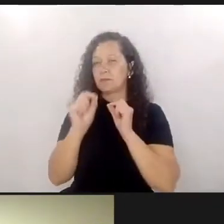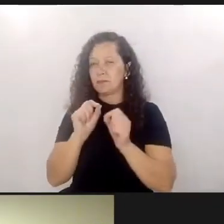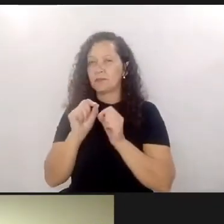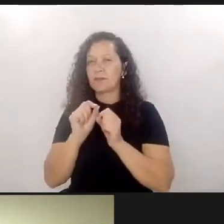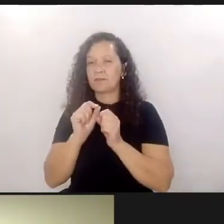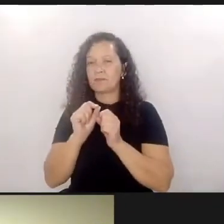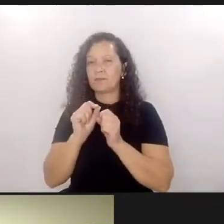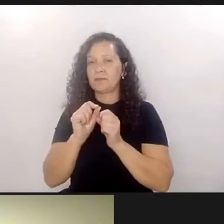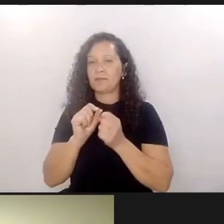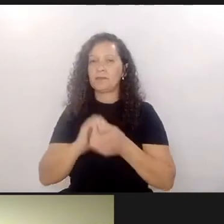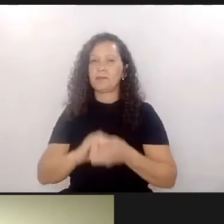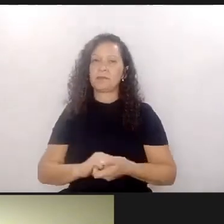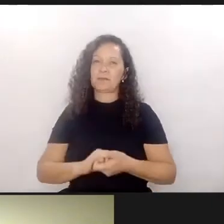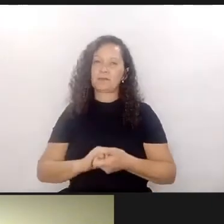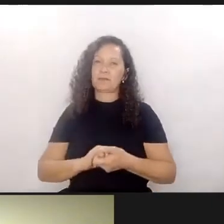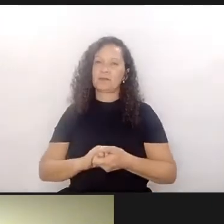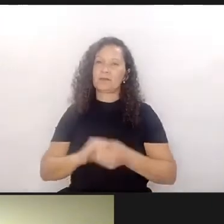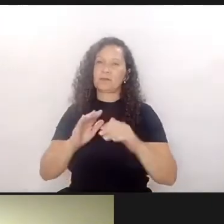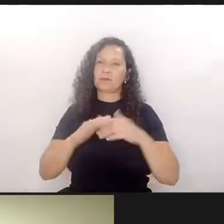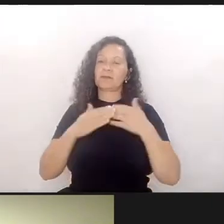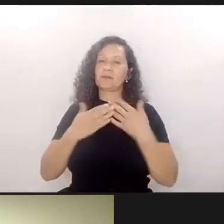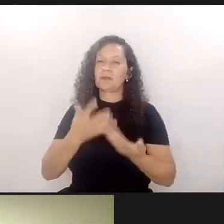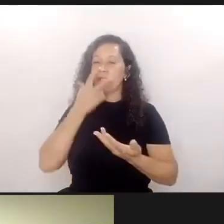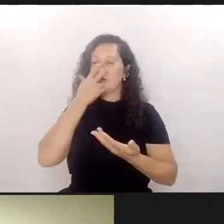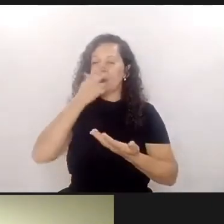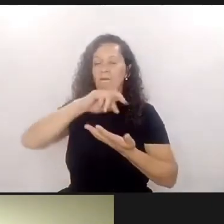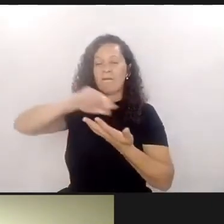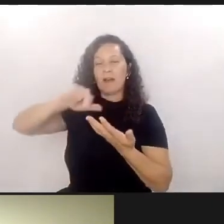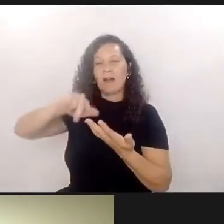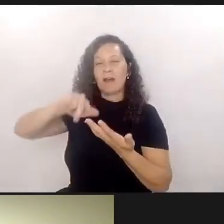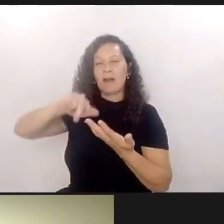Bom, acho que tem várias coisas para conversar aqui.